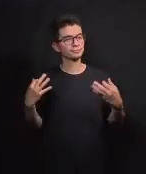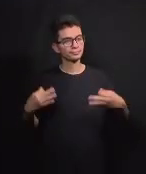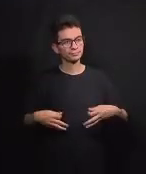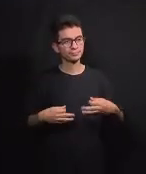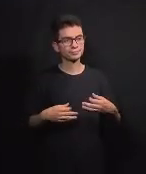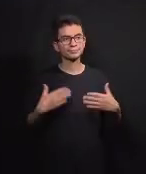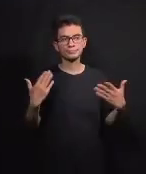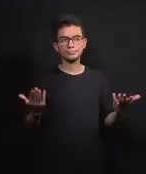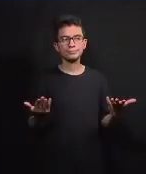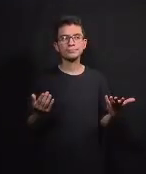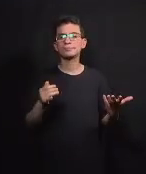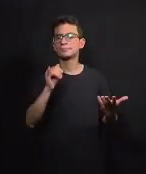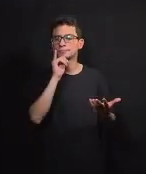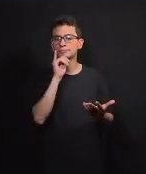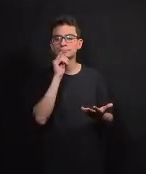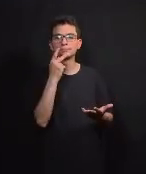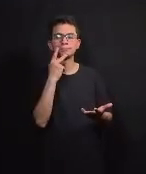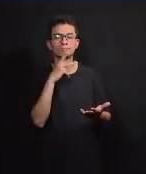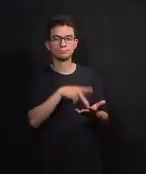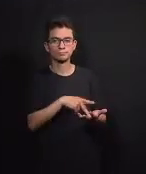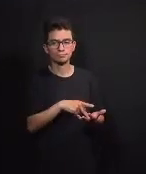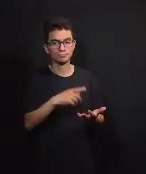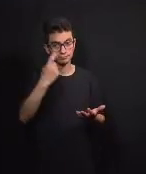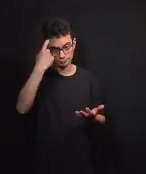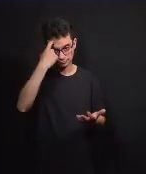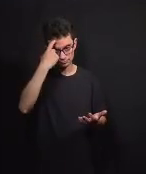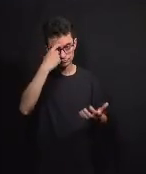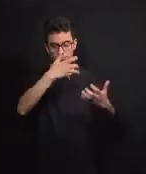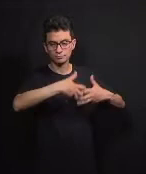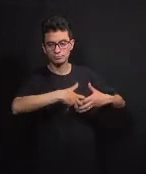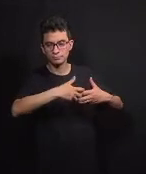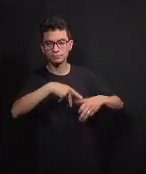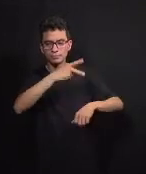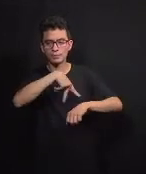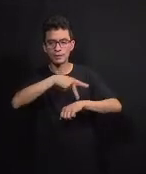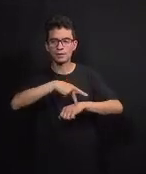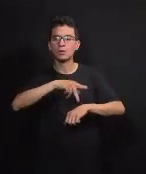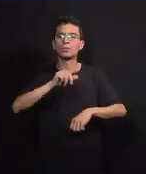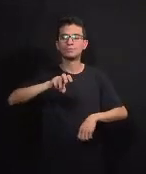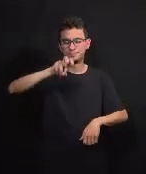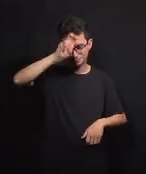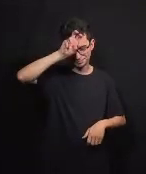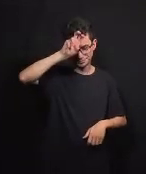quando, na realidade, veja-se o caso do Egito, o caso mais